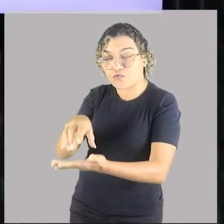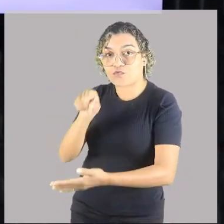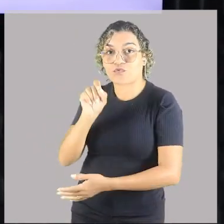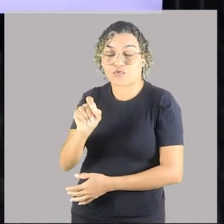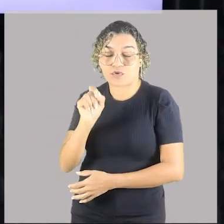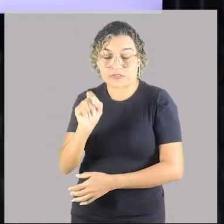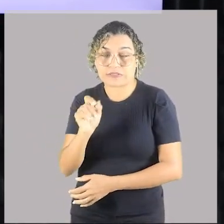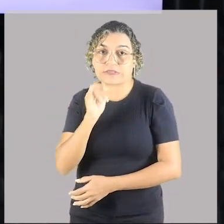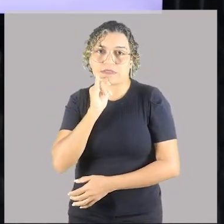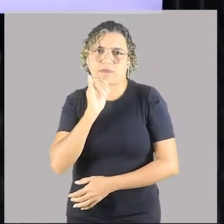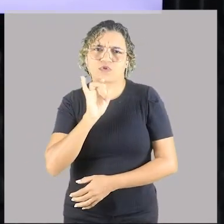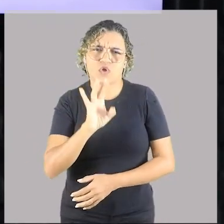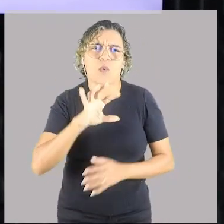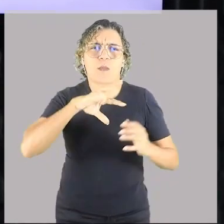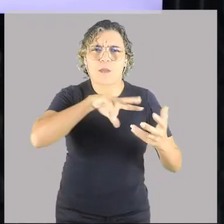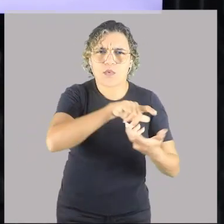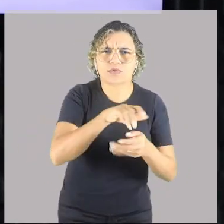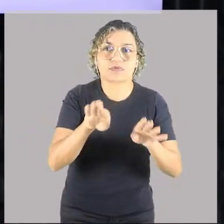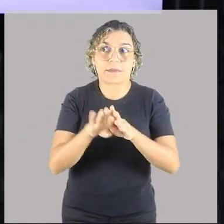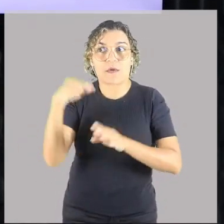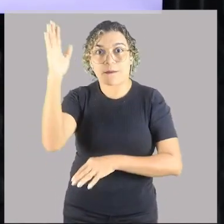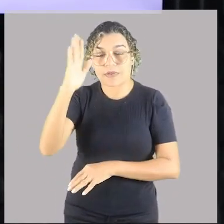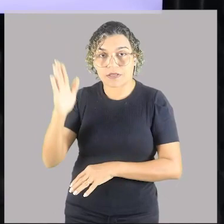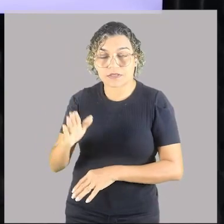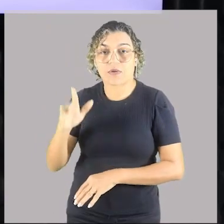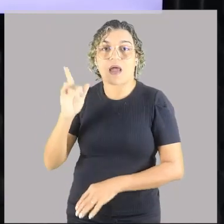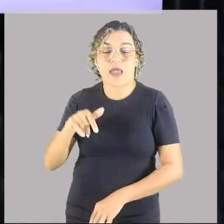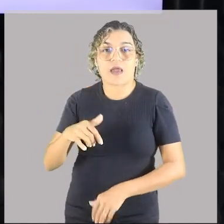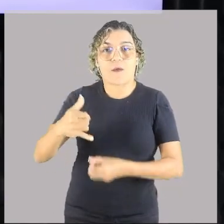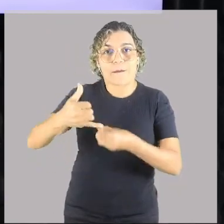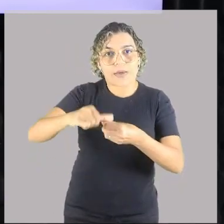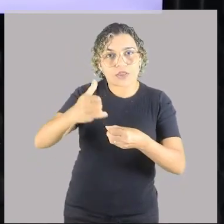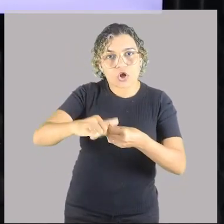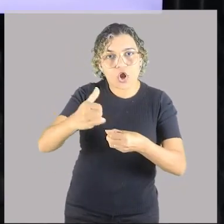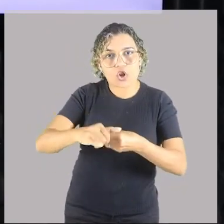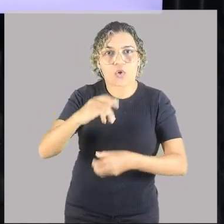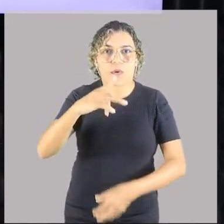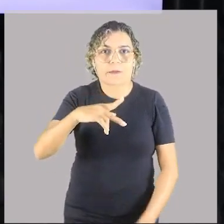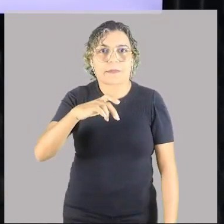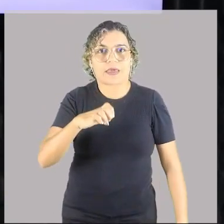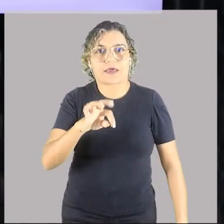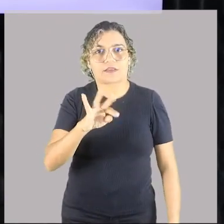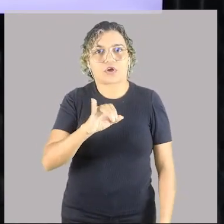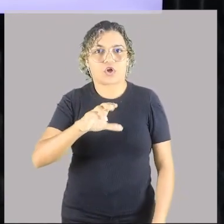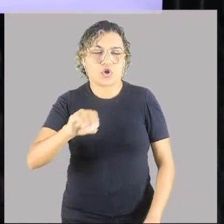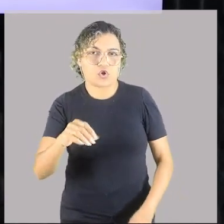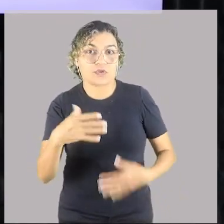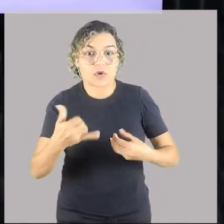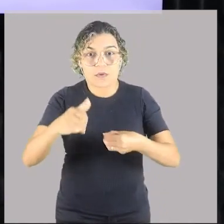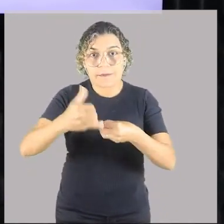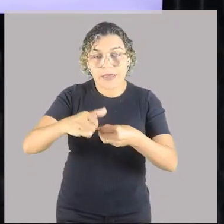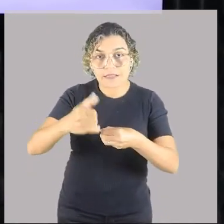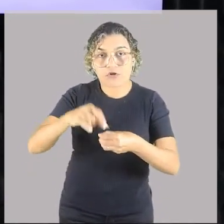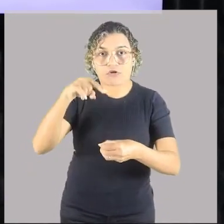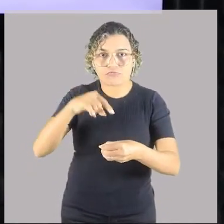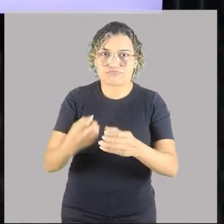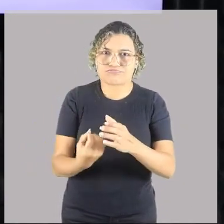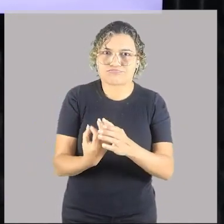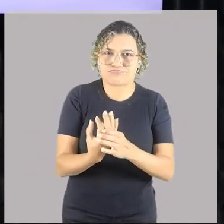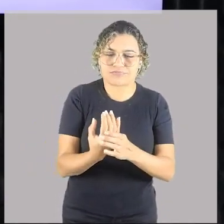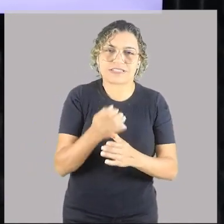perfeitamente que não só no mundo, como também no Brasil, é o petróleo, e a gente sabe que a queima desse